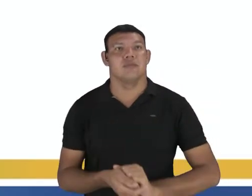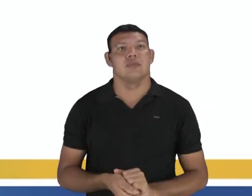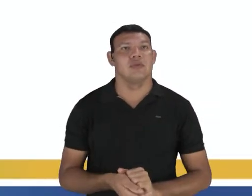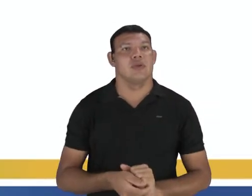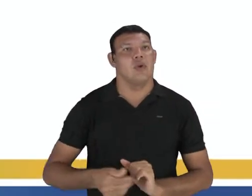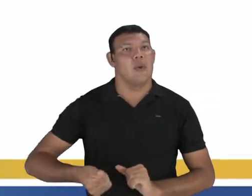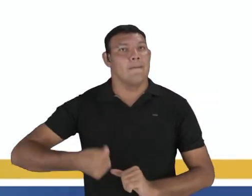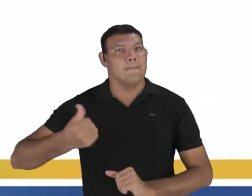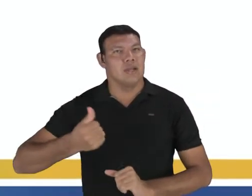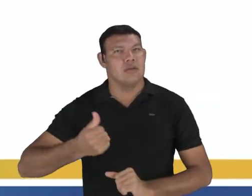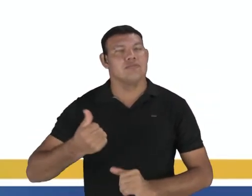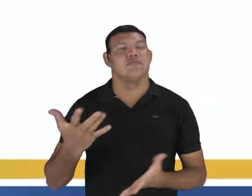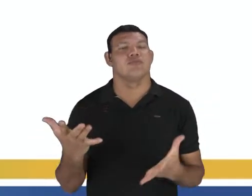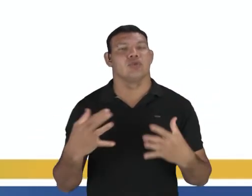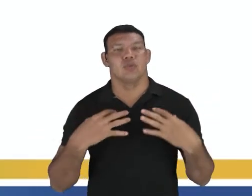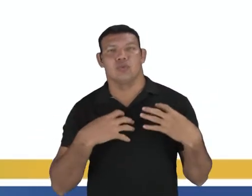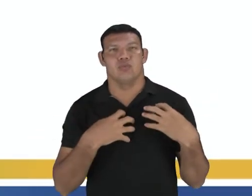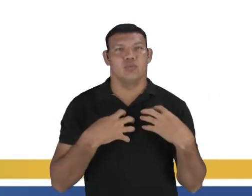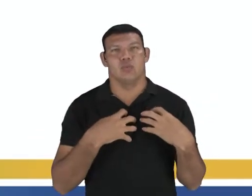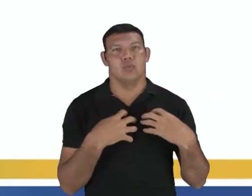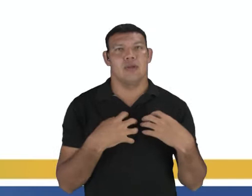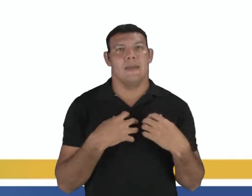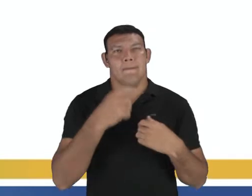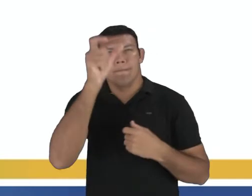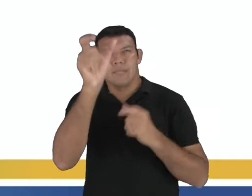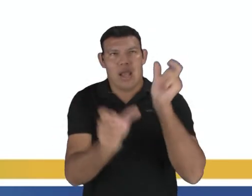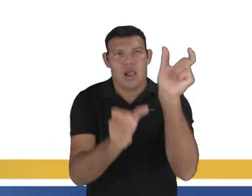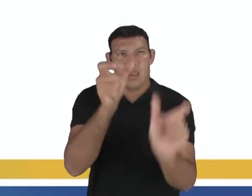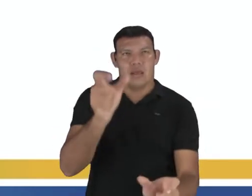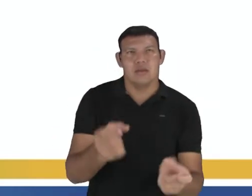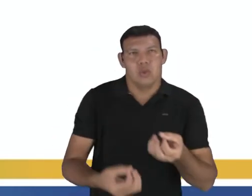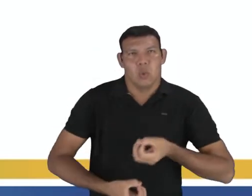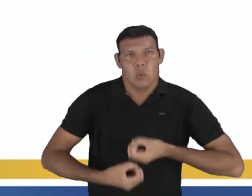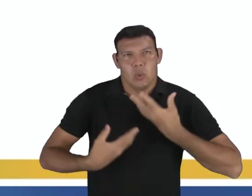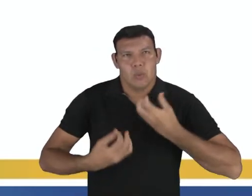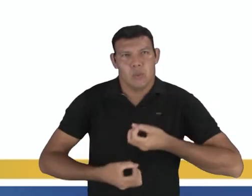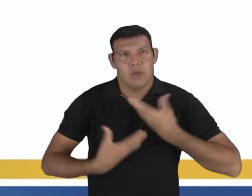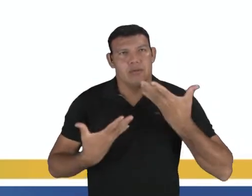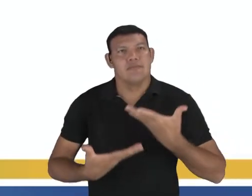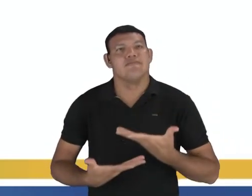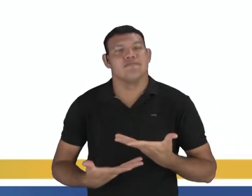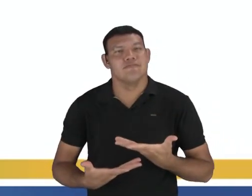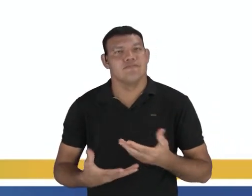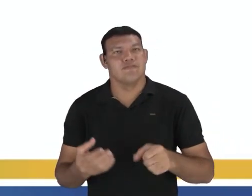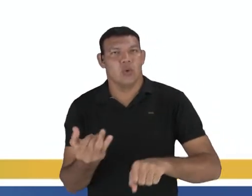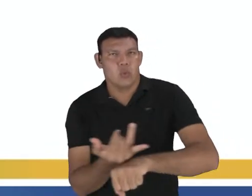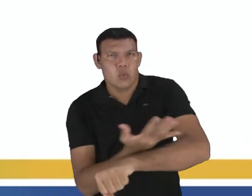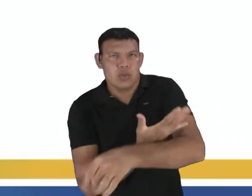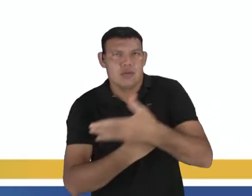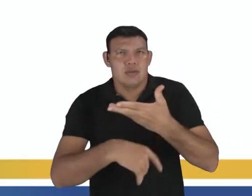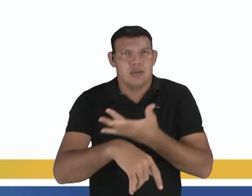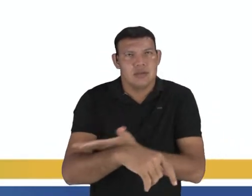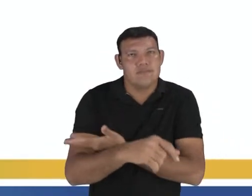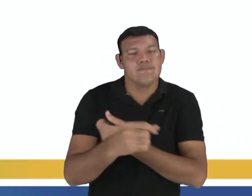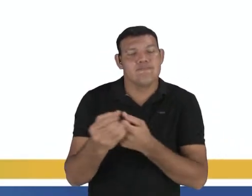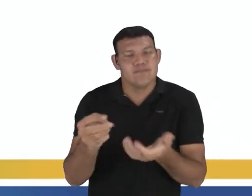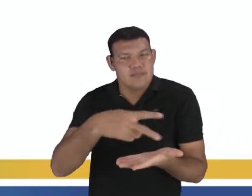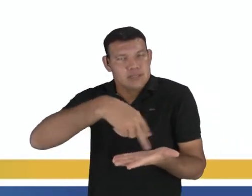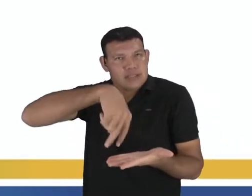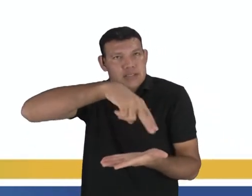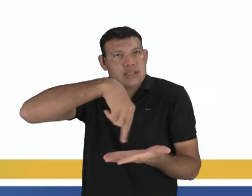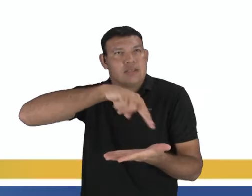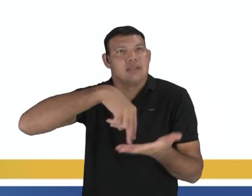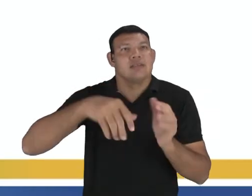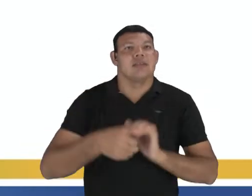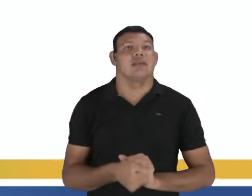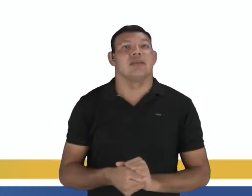seus pioneiros procuravam maneiras modernas e pessoais de expressar como se sentiam através da dança.